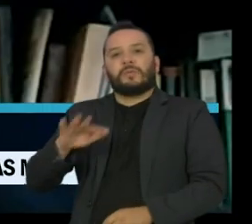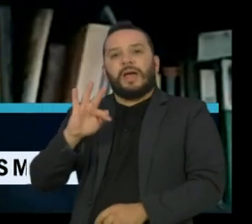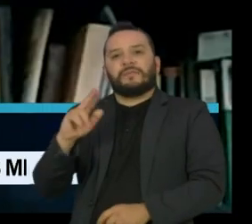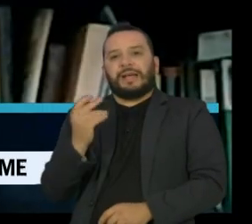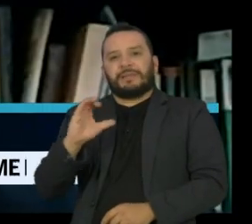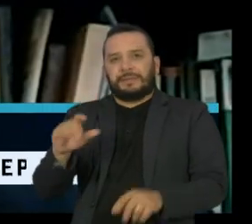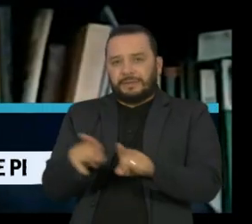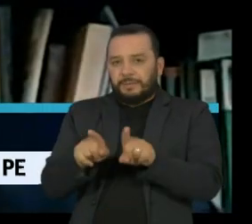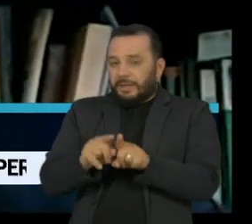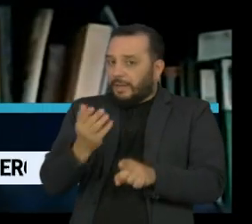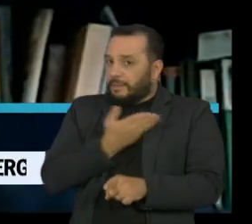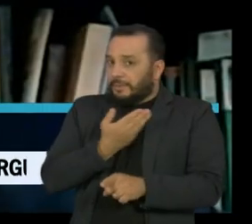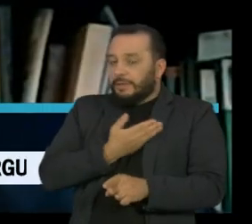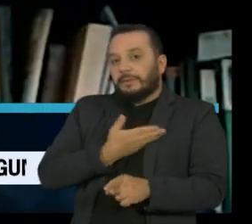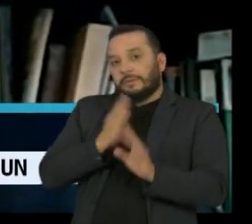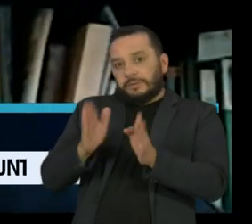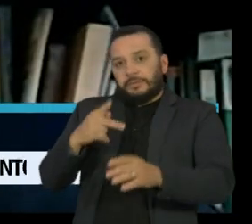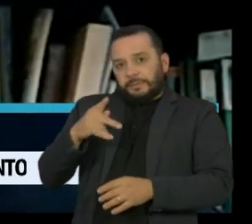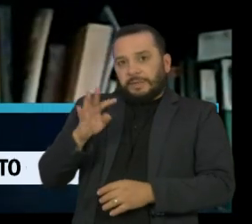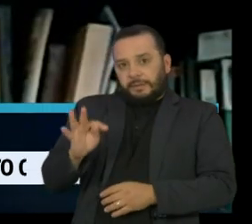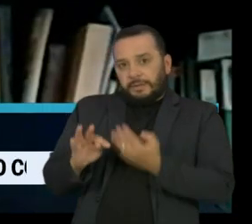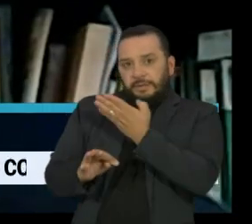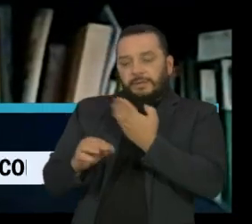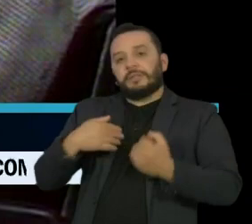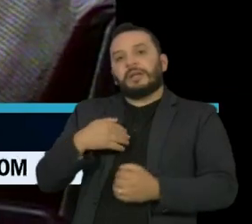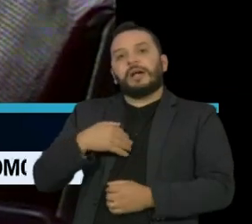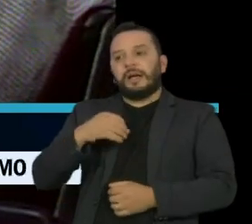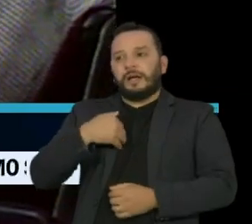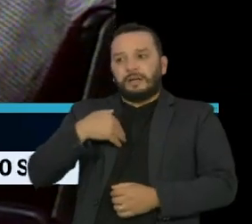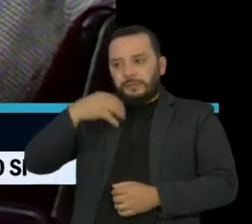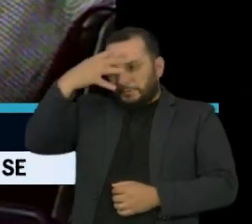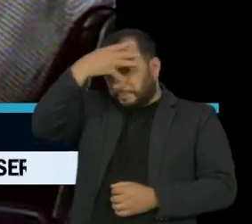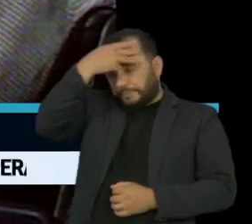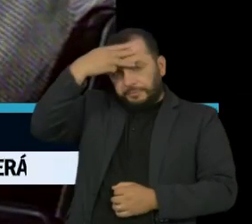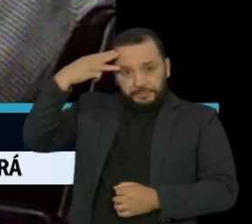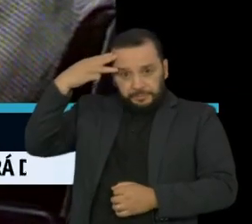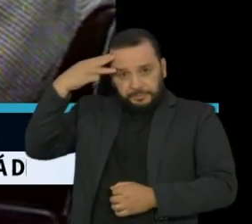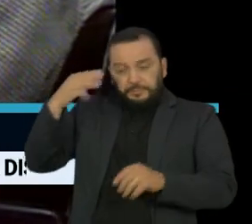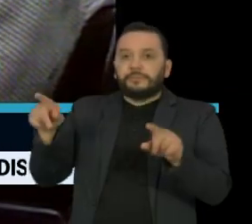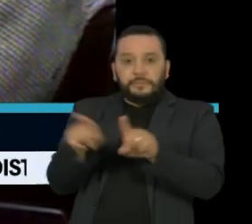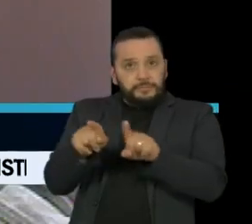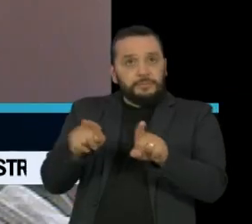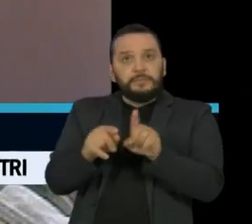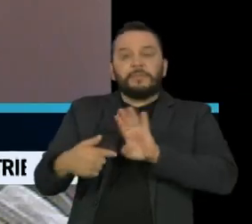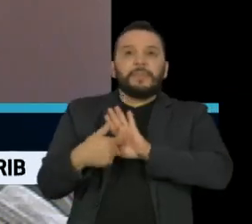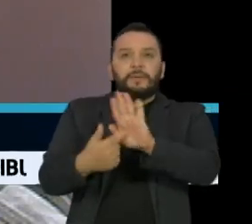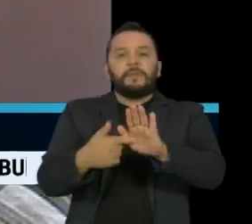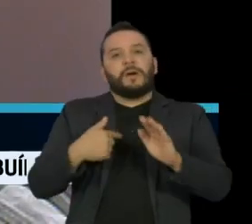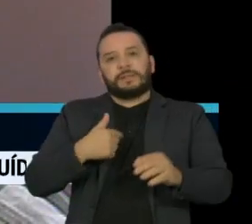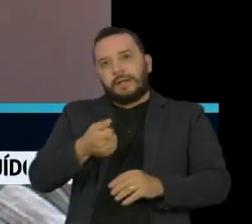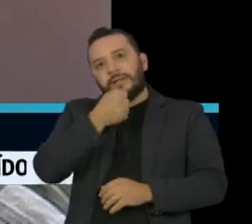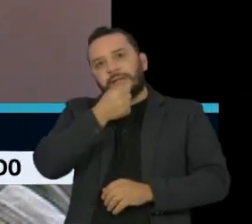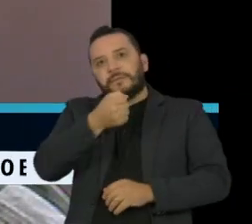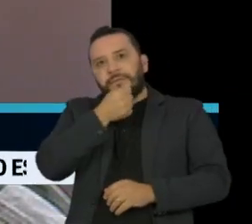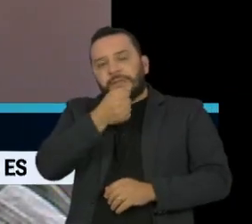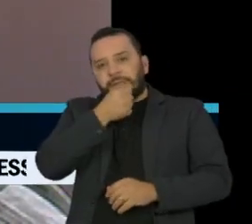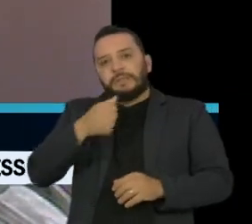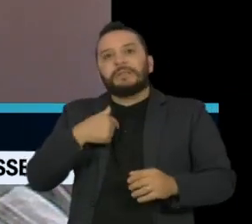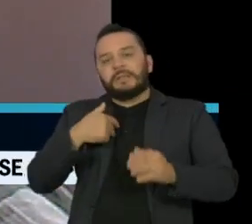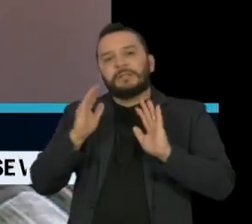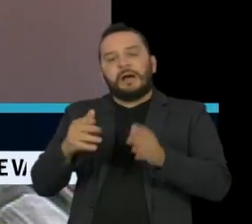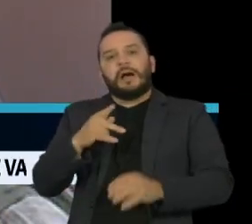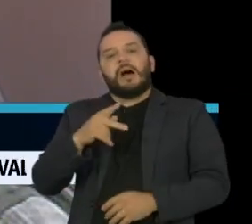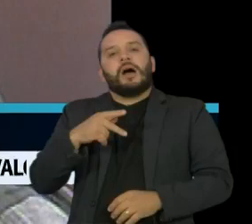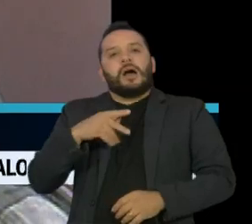e seu colega no partido dos trabalhadores eduardo suplicy o programa também resgata trechos de entrevistas aos programas